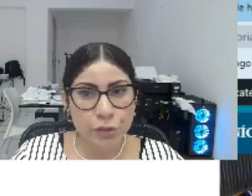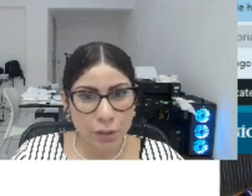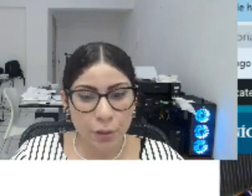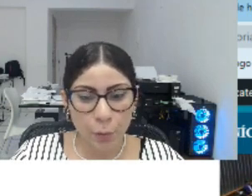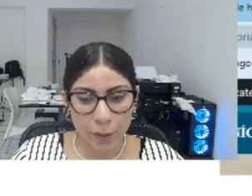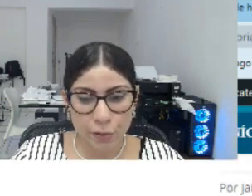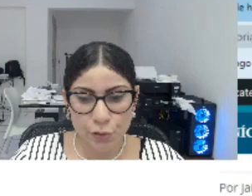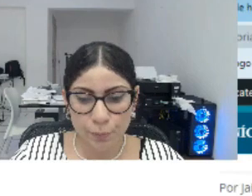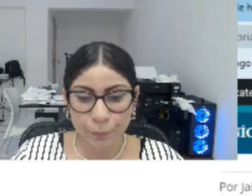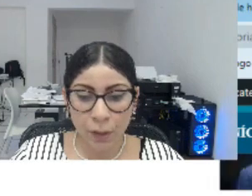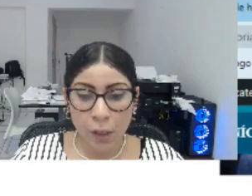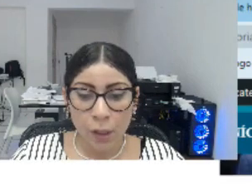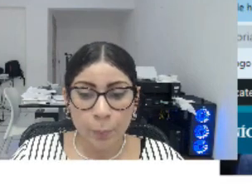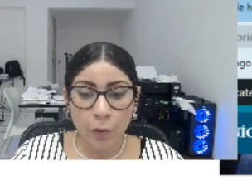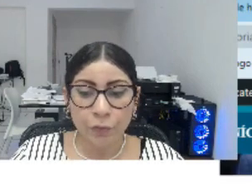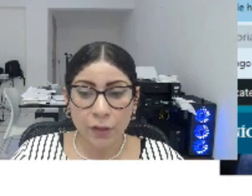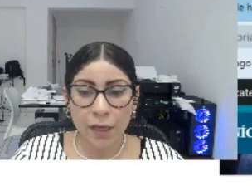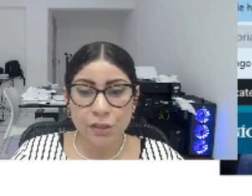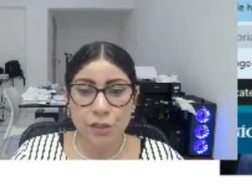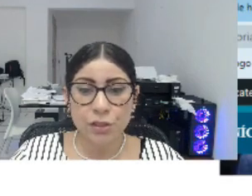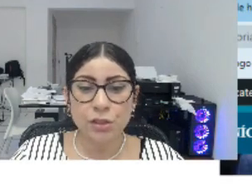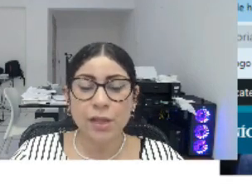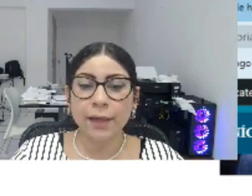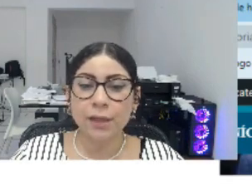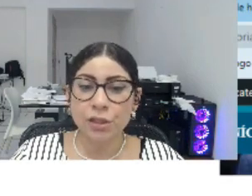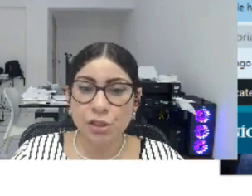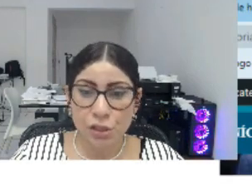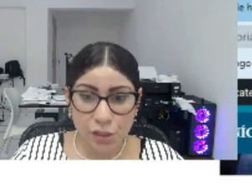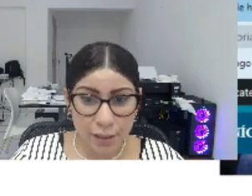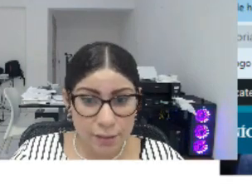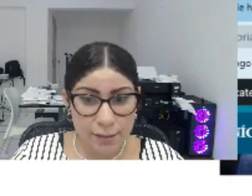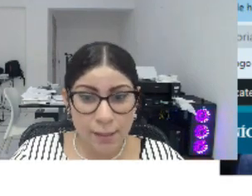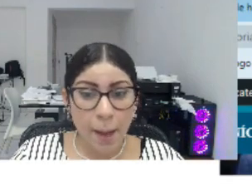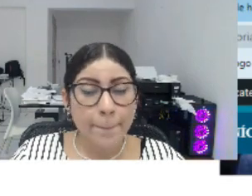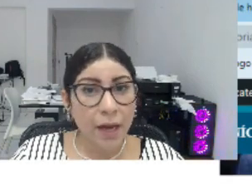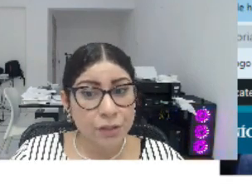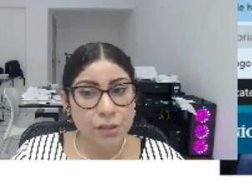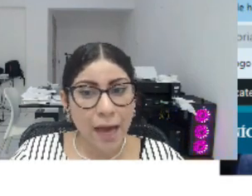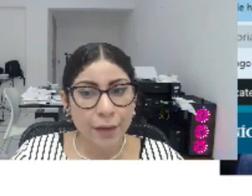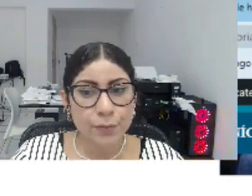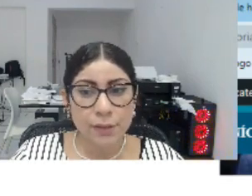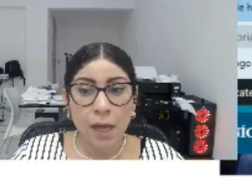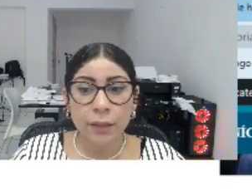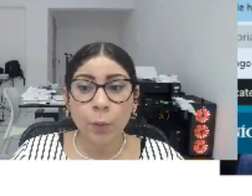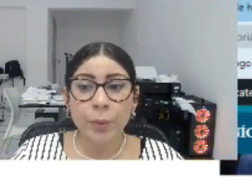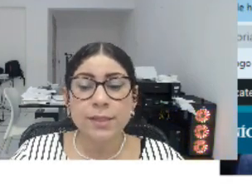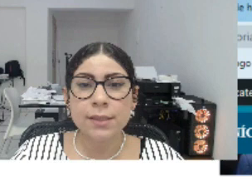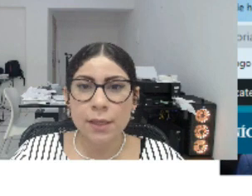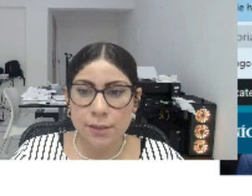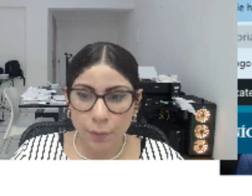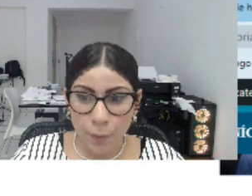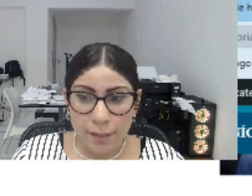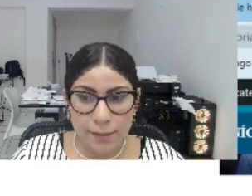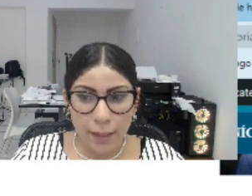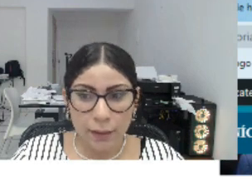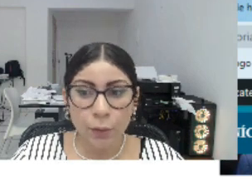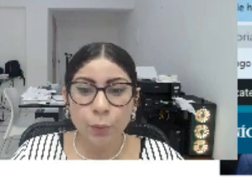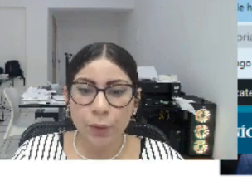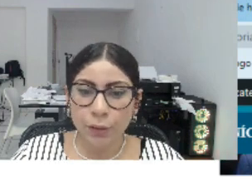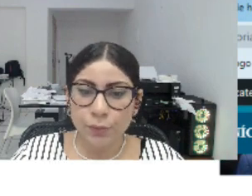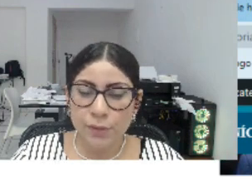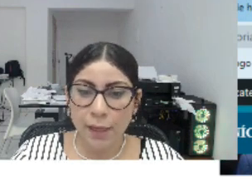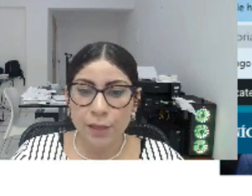corrigida posteriormente. E, por fim, a gente destaca que dirigentes partidários não precisam